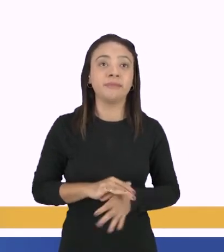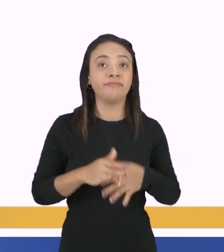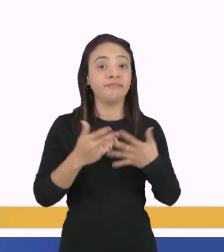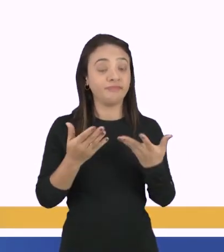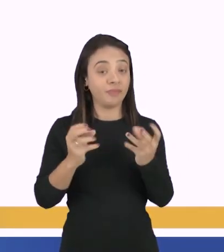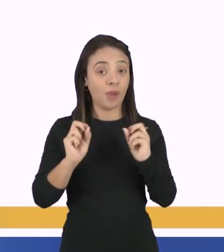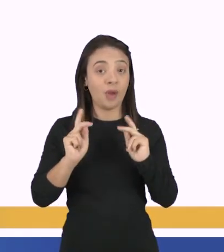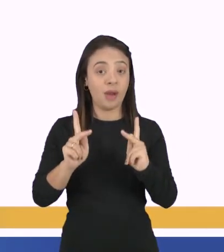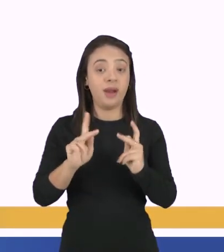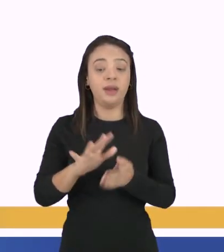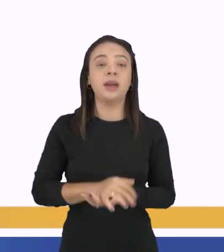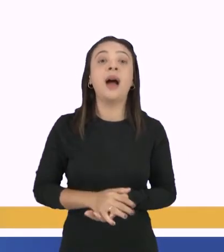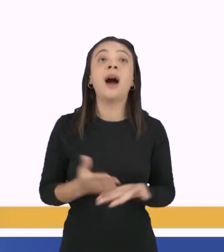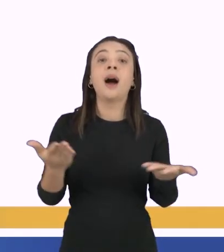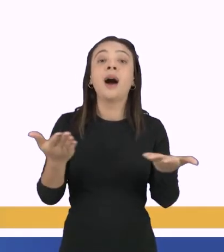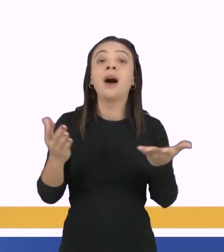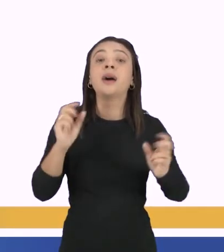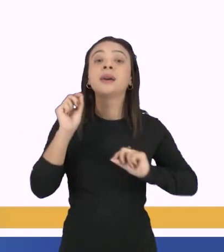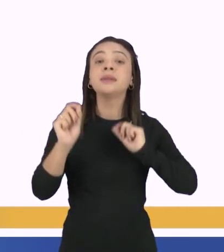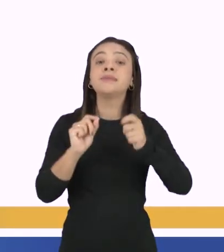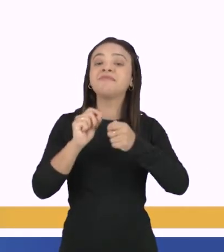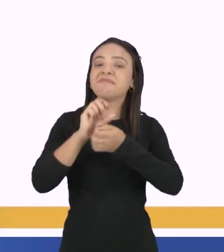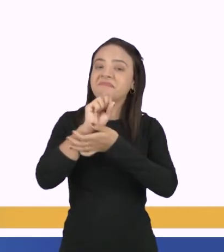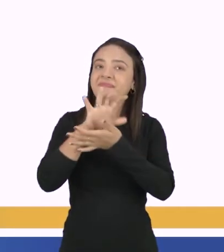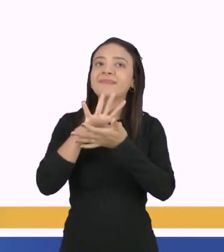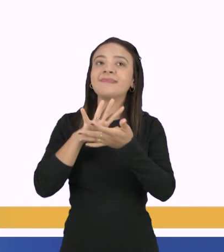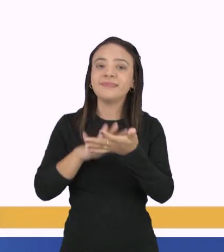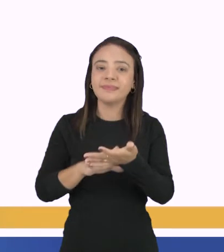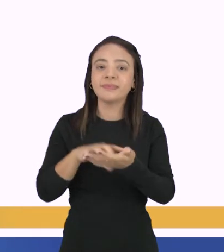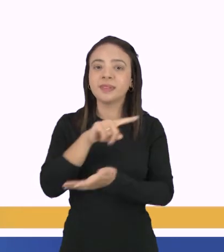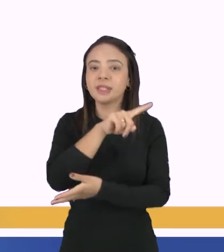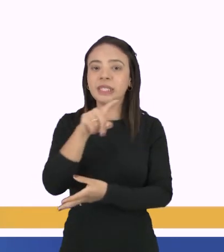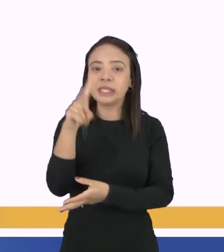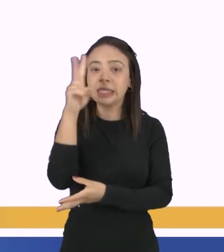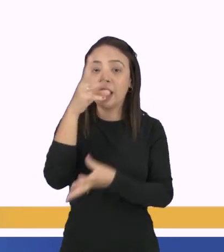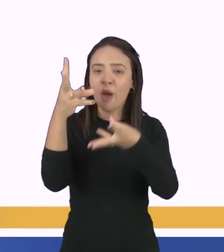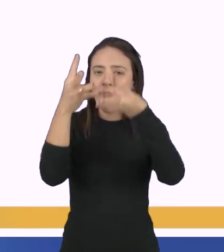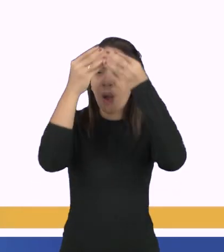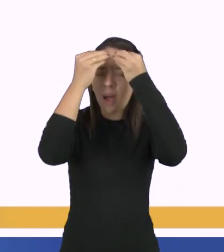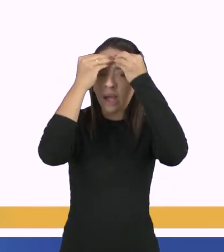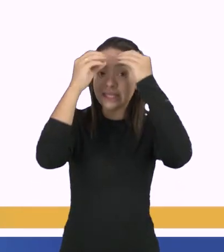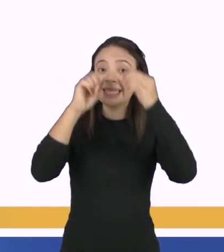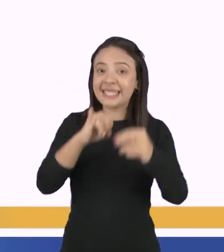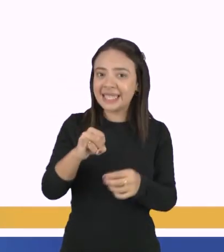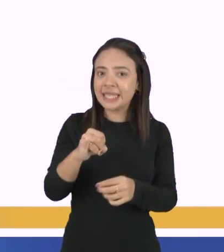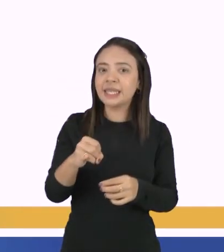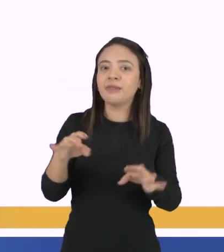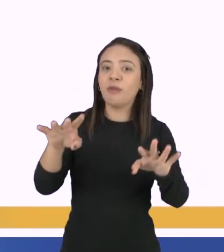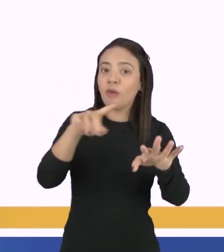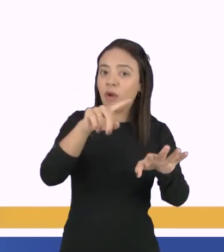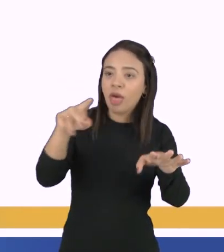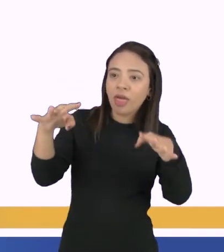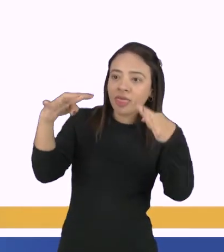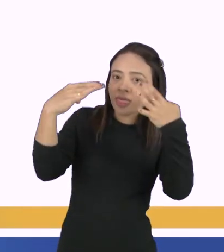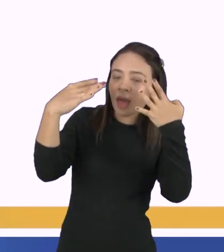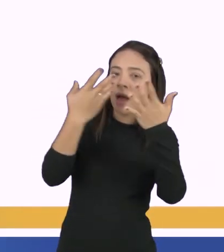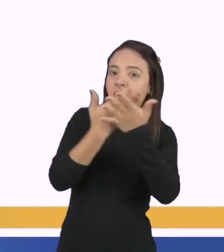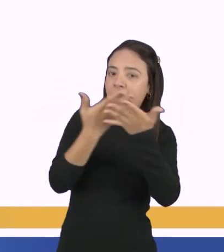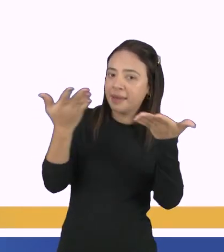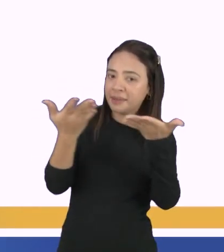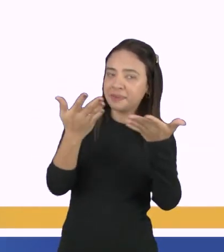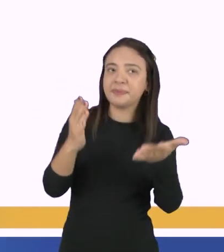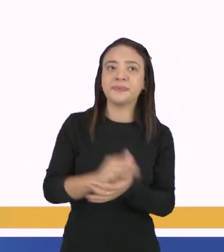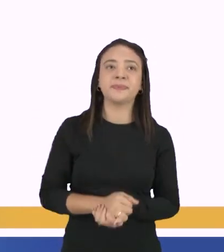Ok, pessoal, vamos lá fazer um exercising para ver se vocês realmente estavam atentos à nossa aula de hoje. Então vamos